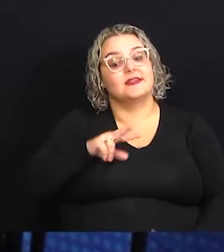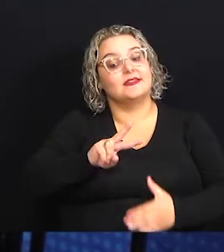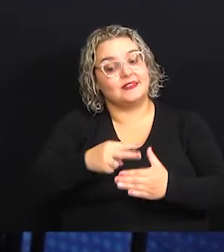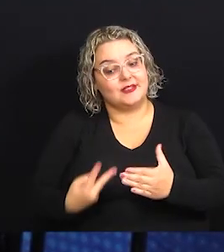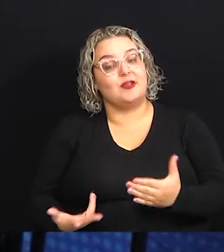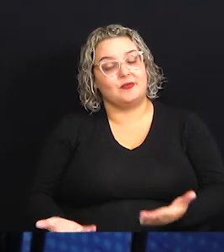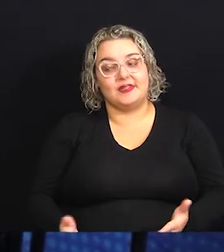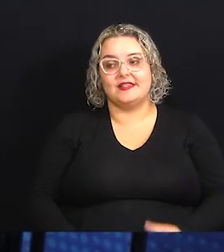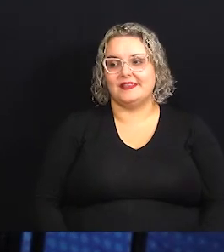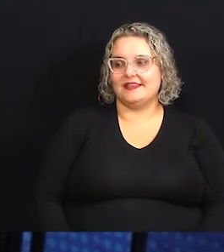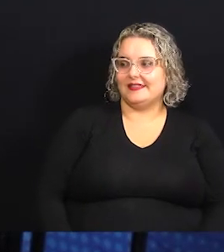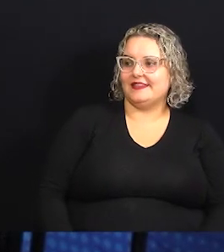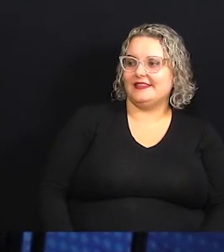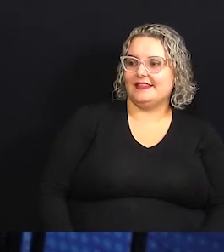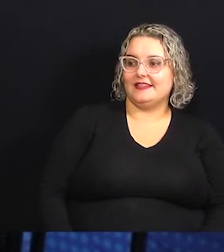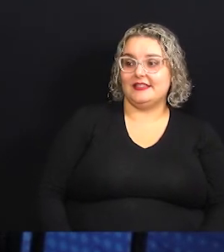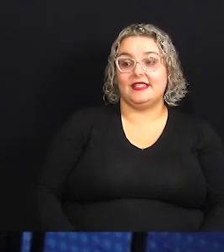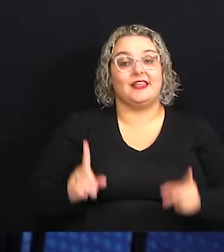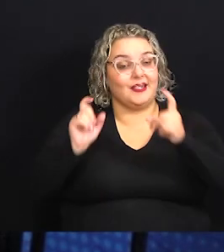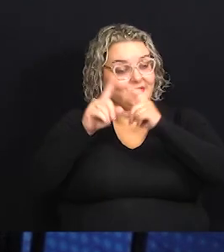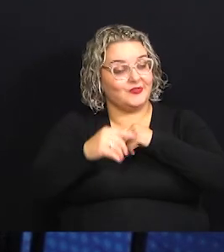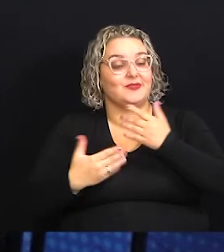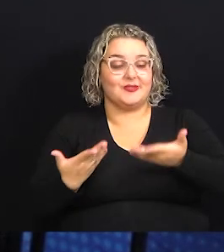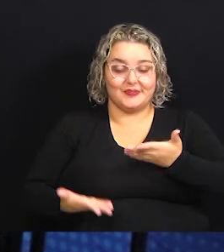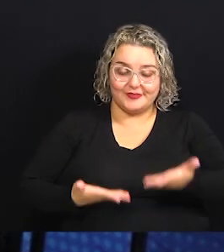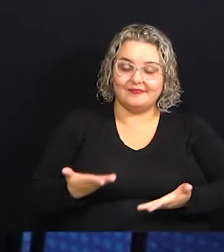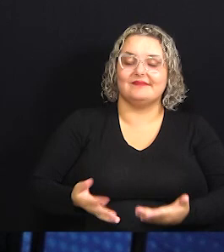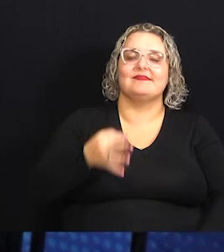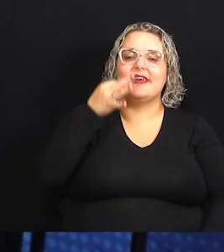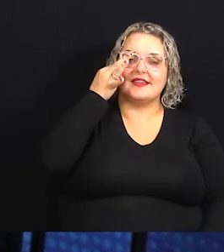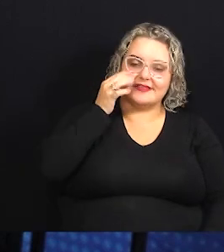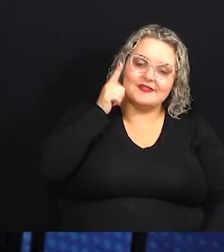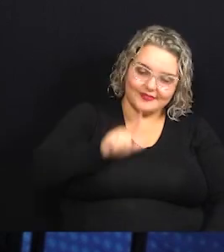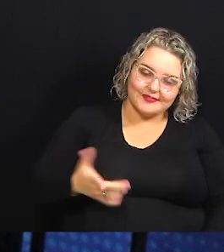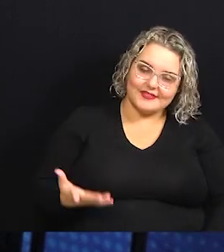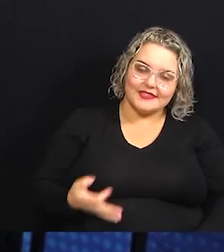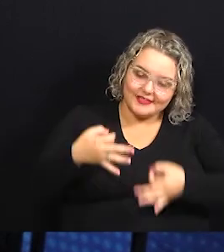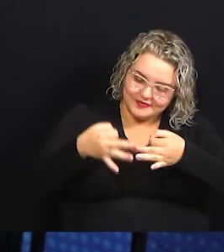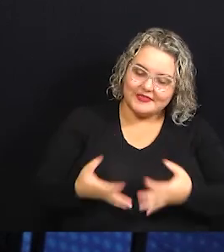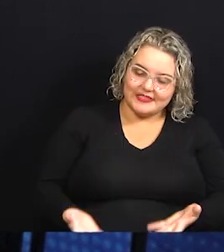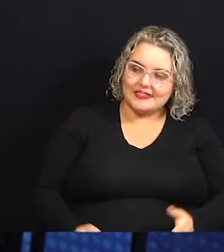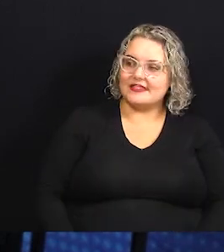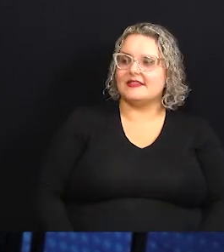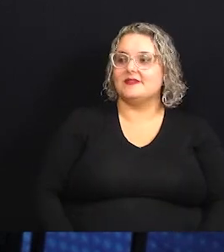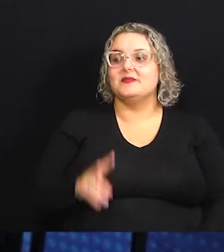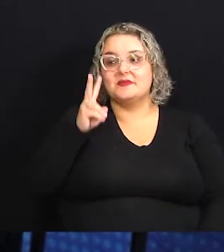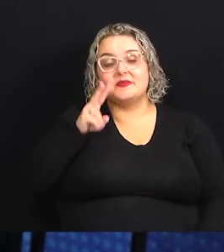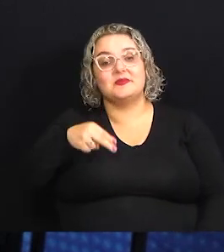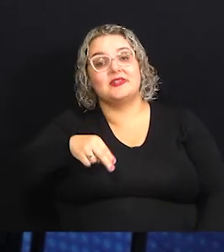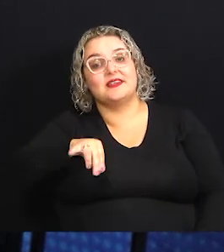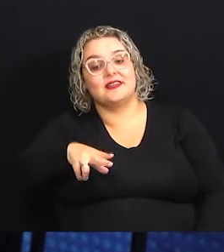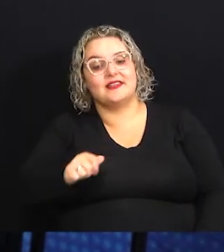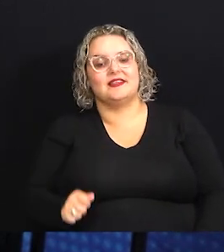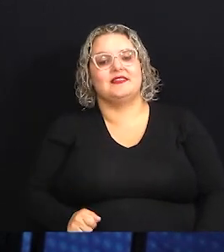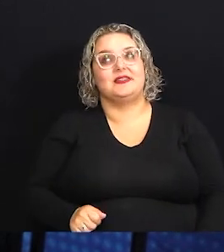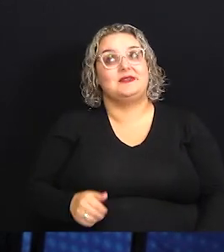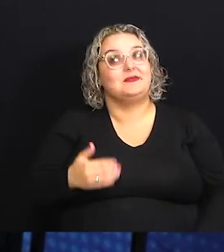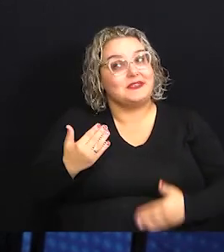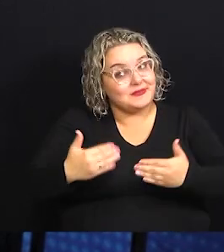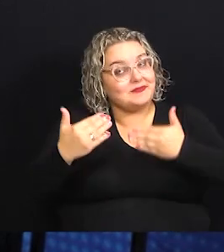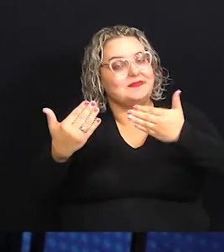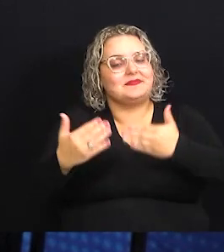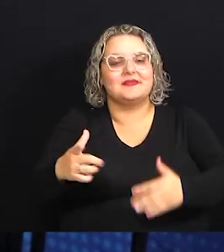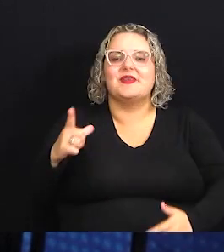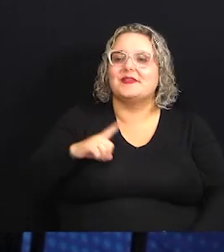dá certo. E é isso, vamos ver para onde a Nina vai voar. Eu tenho certeza